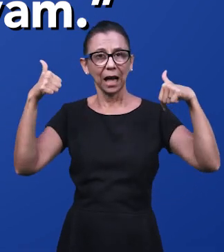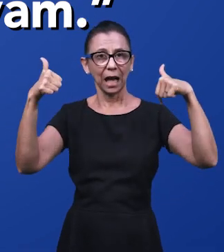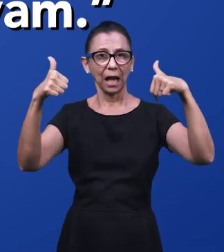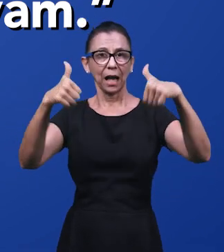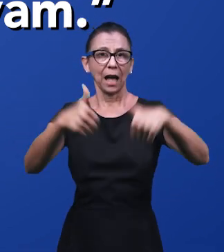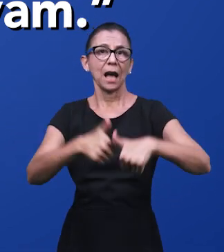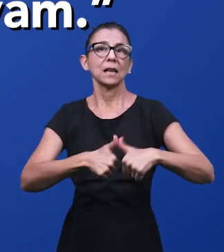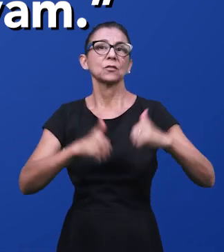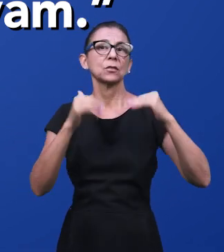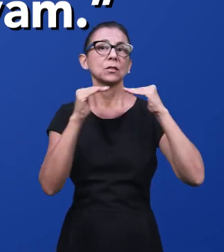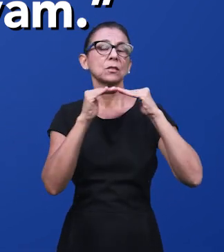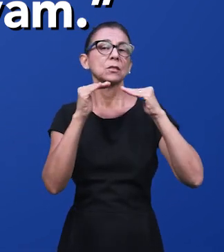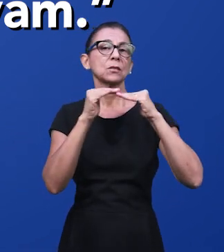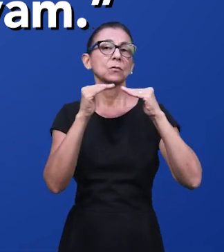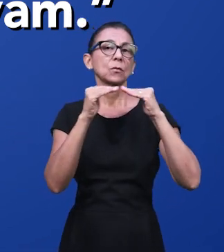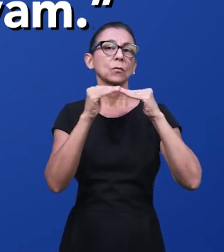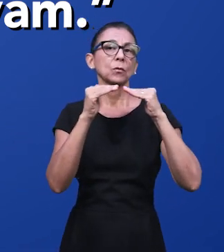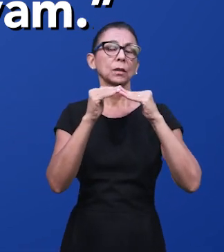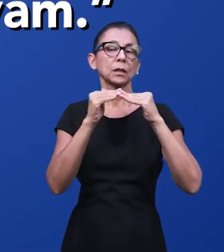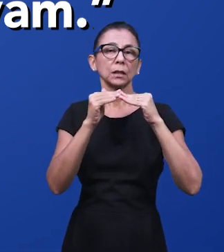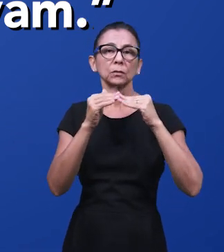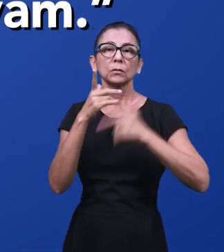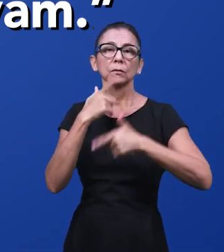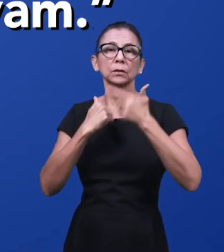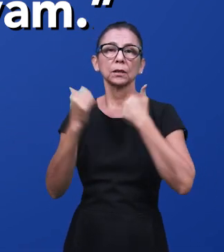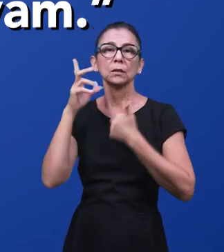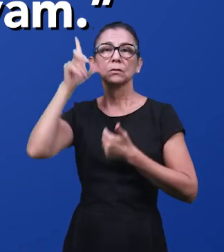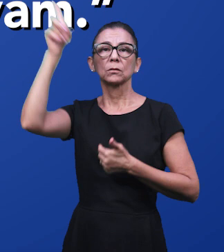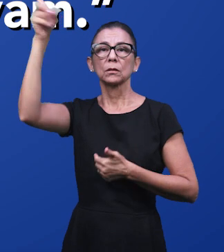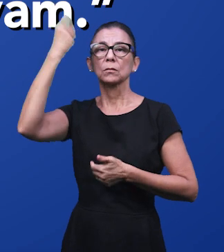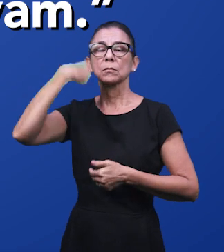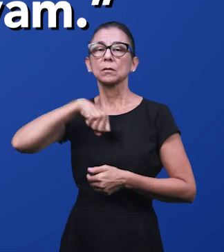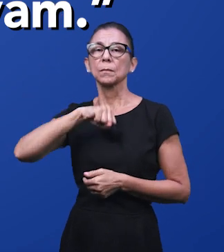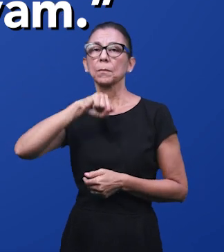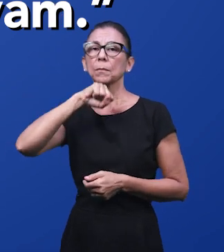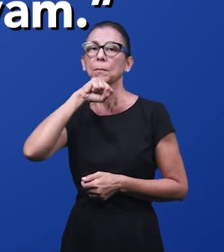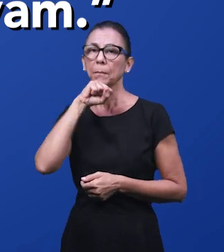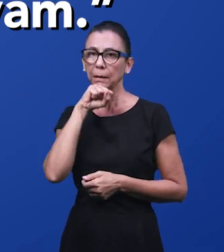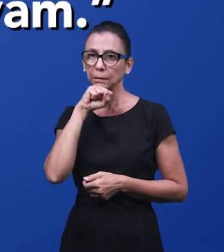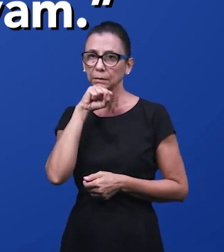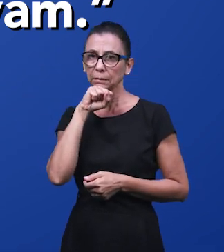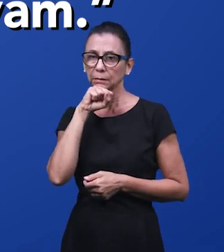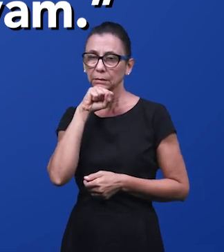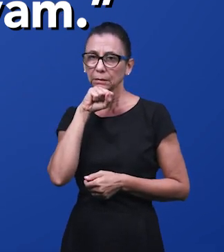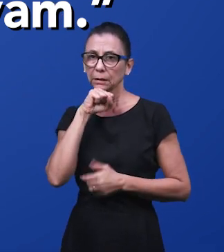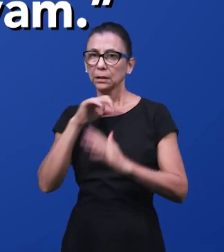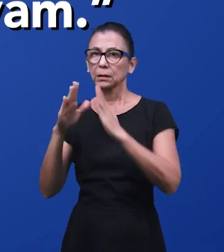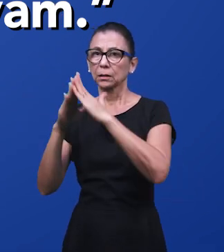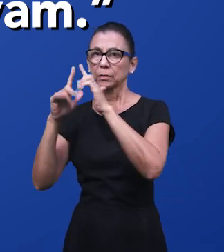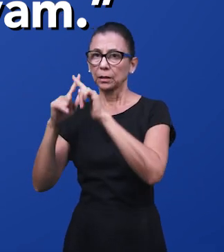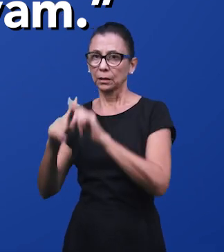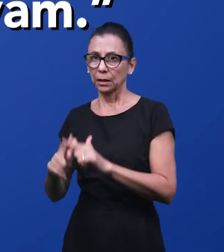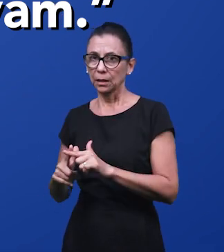Pai. Então, a nossa atitude como igreja, como servos do Senhor, é somente se deixar dirigir pelo Espírito